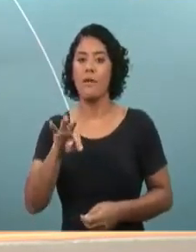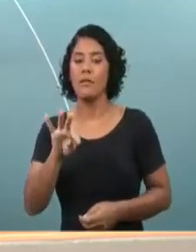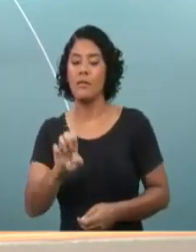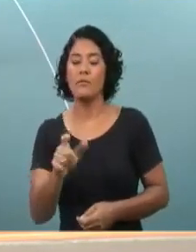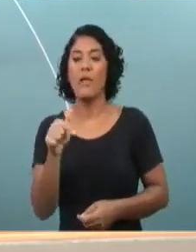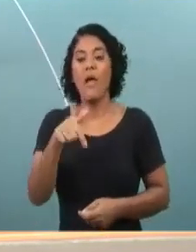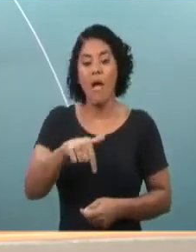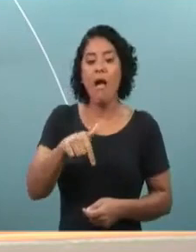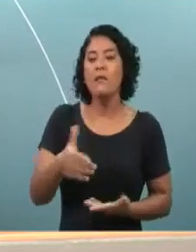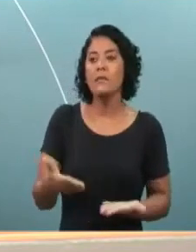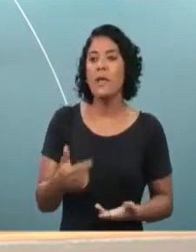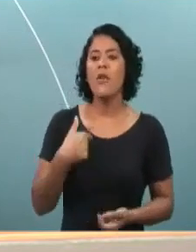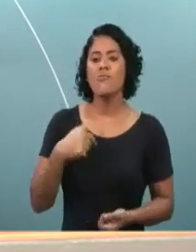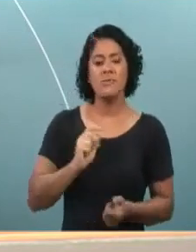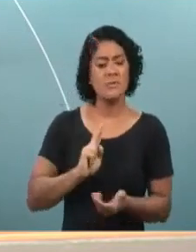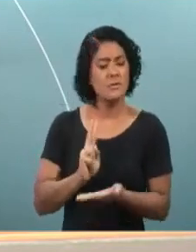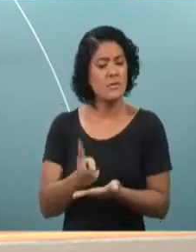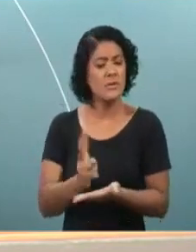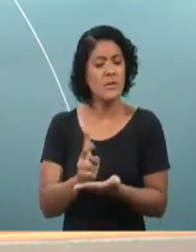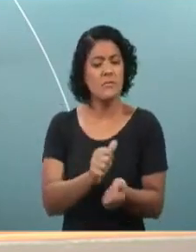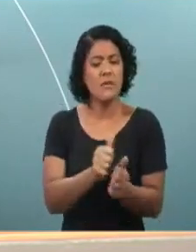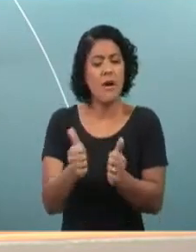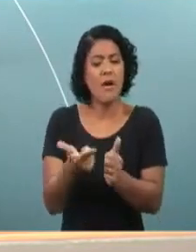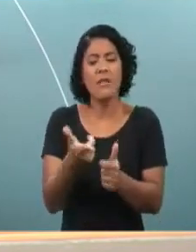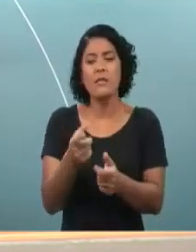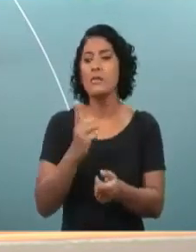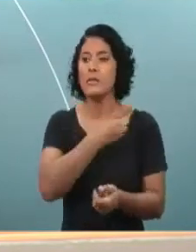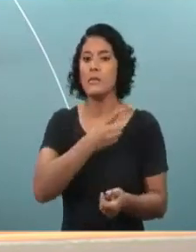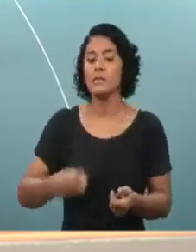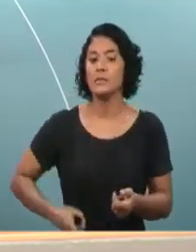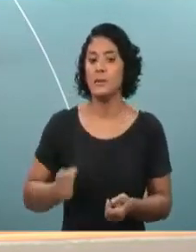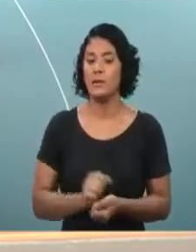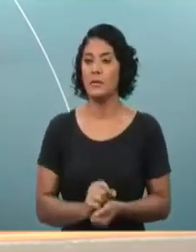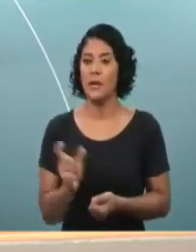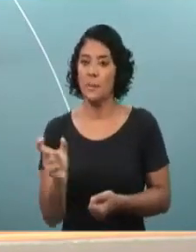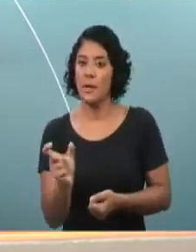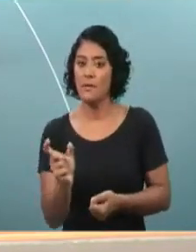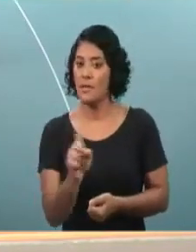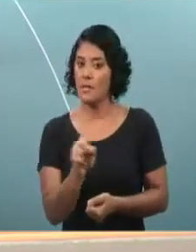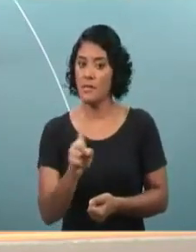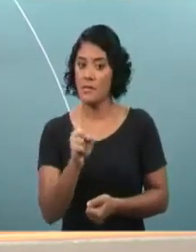porque estarei sempre ao lado dos deputados, principalmente quando for dada a palavra e não for cumprida.